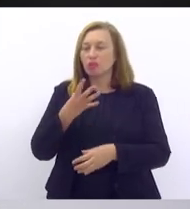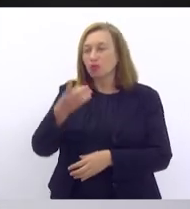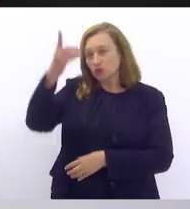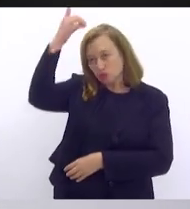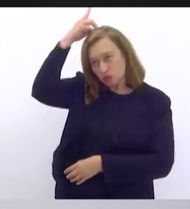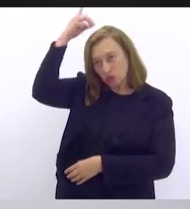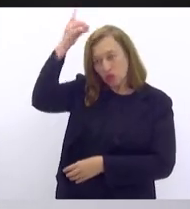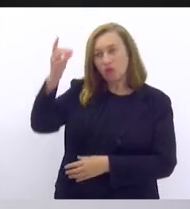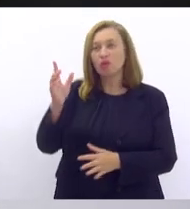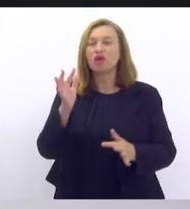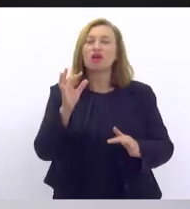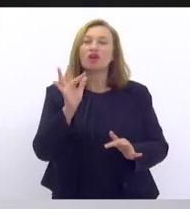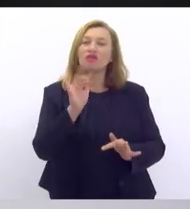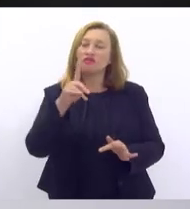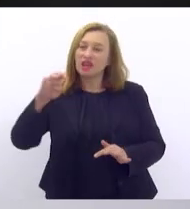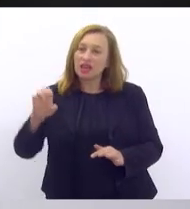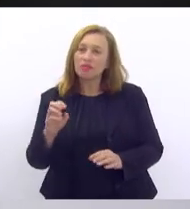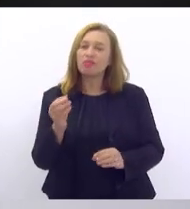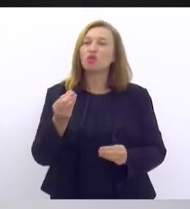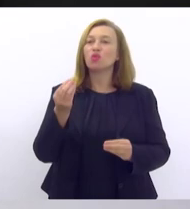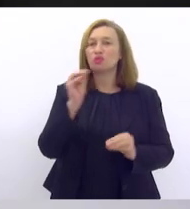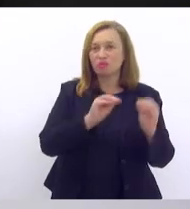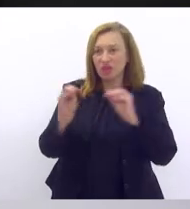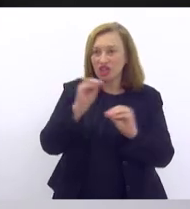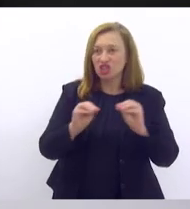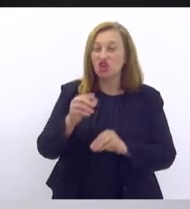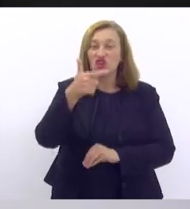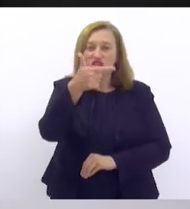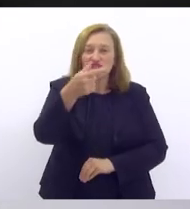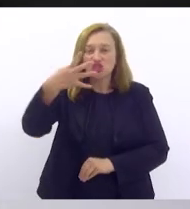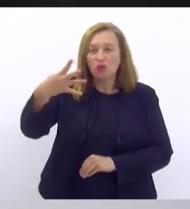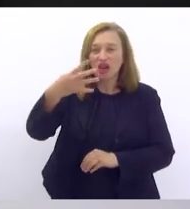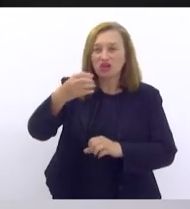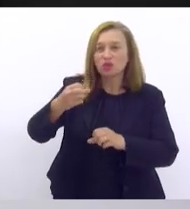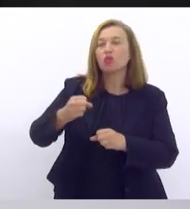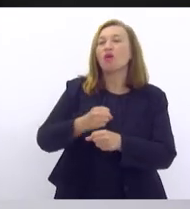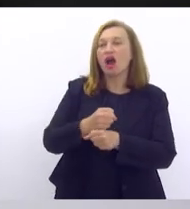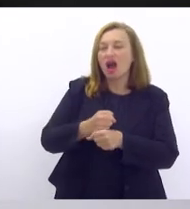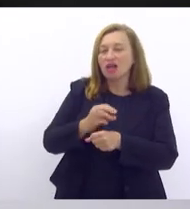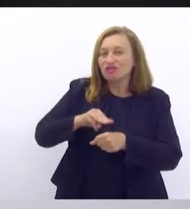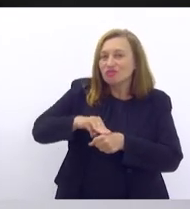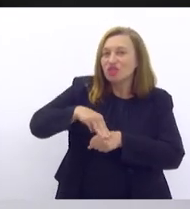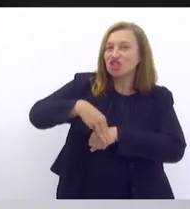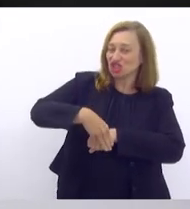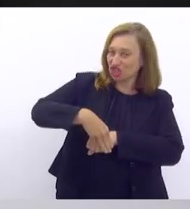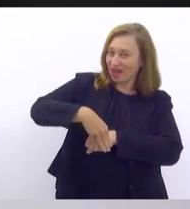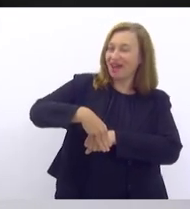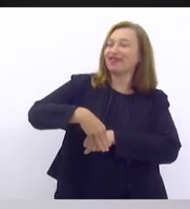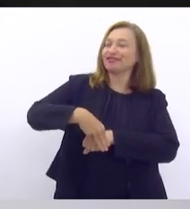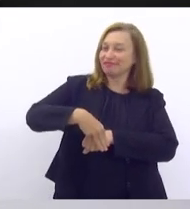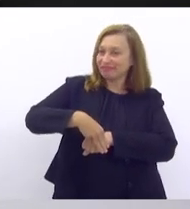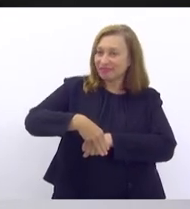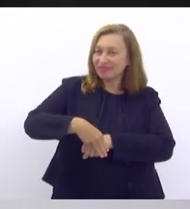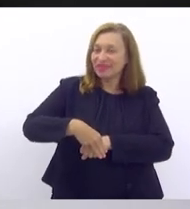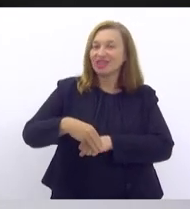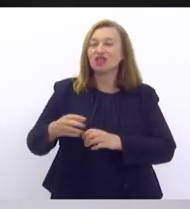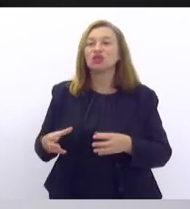aqui um beijo. Continuamos firme no nosso ministério, já são 24 anos, vamos fazer agora 24 anos de banda